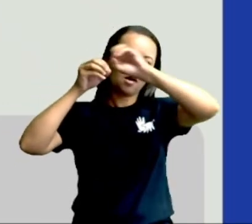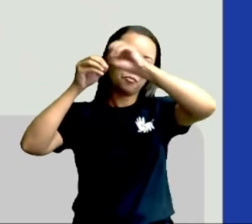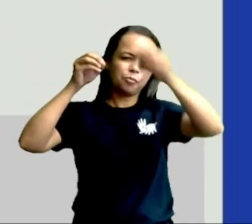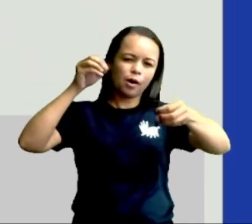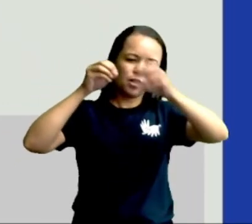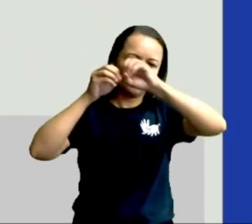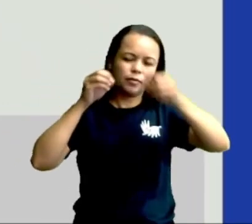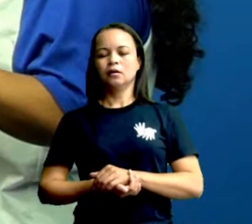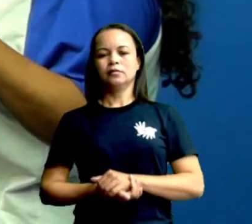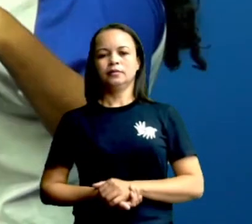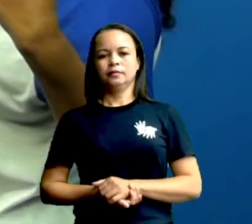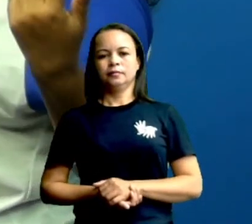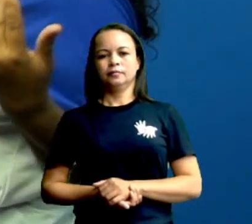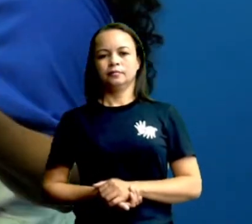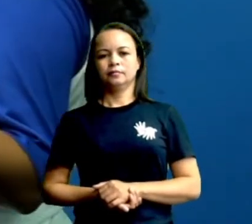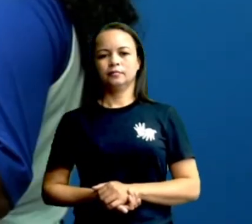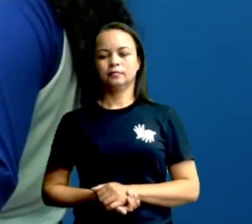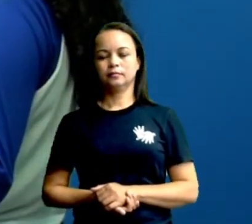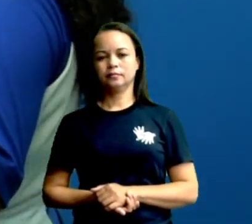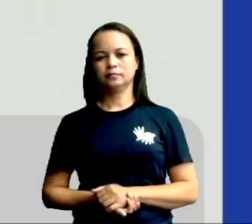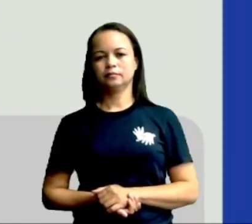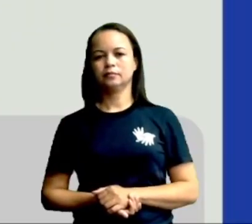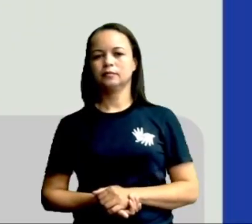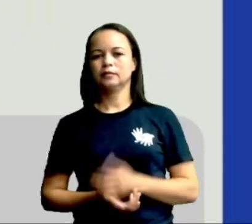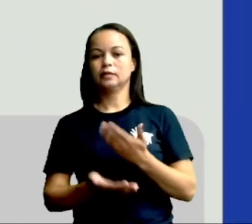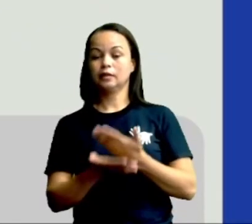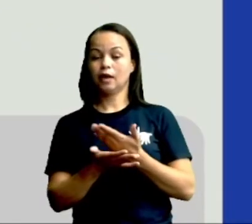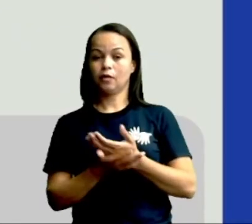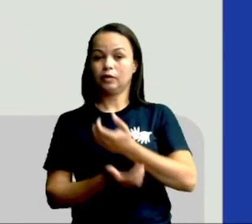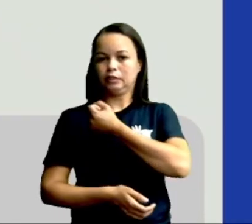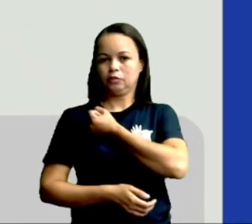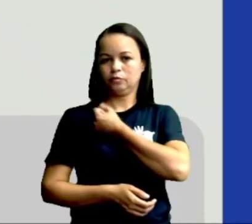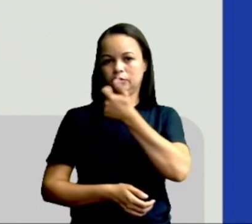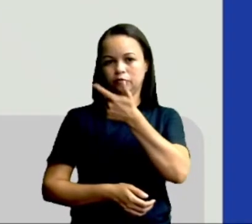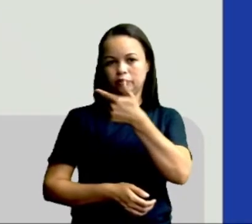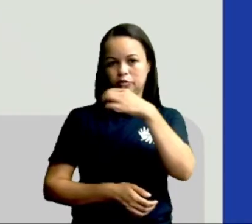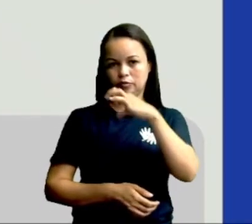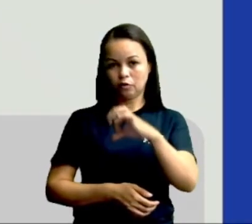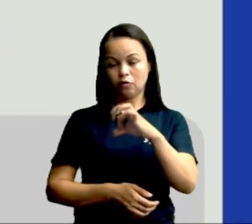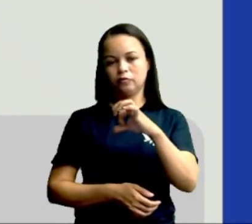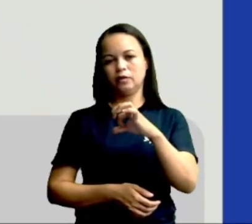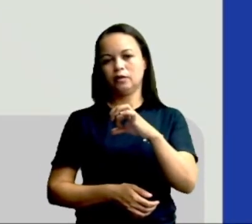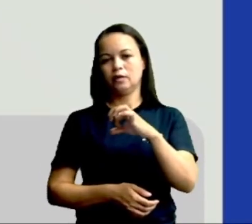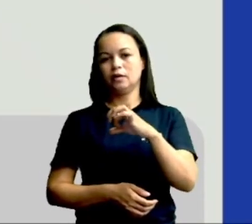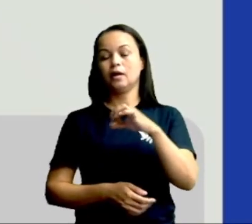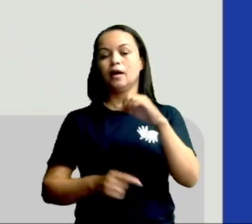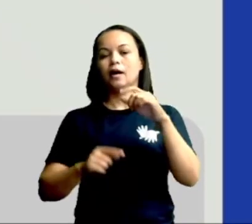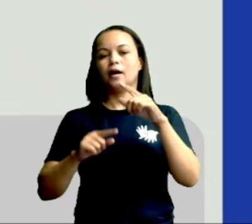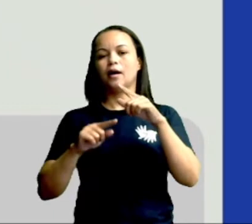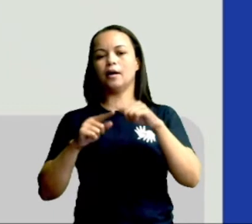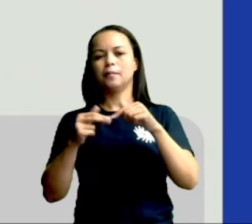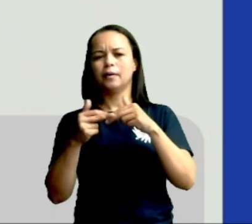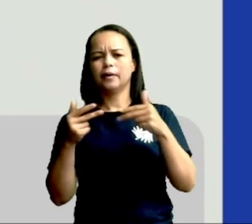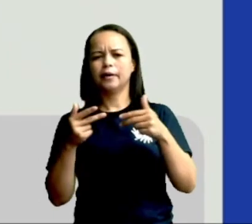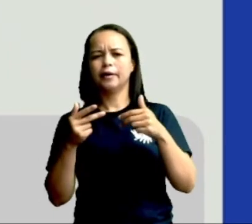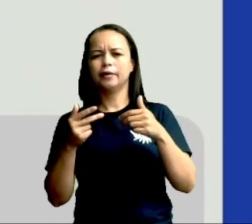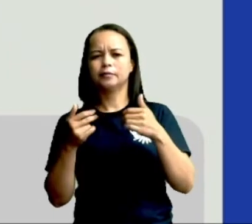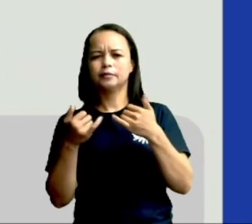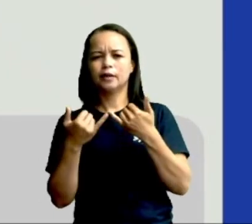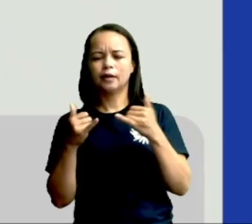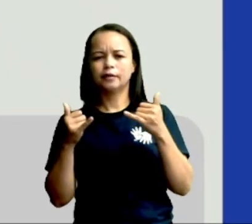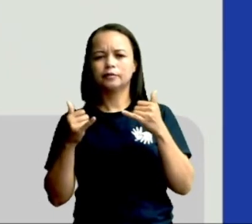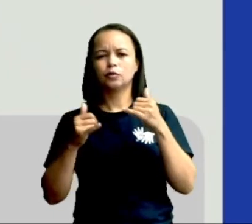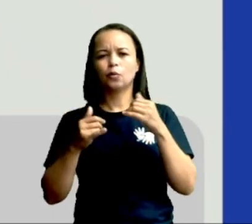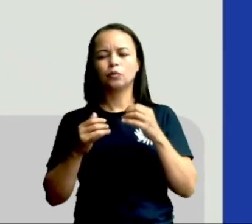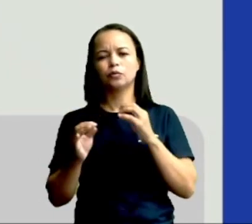e 14 de dezembro. Já na aula pessoal número 29, aparelhos eletrônicos, a importância do seu uso em